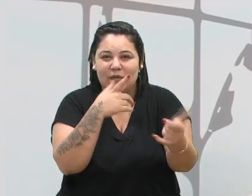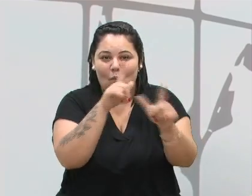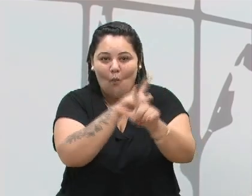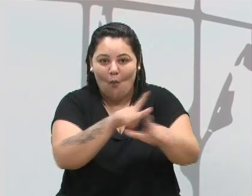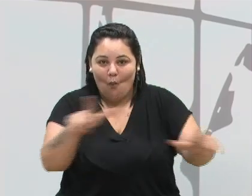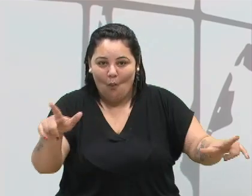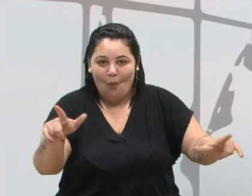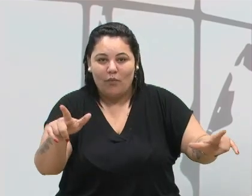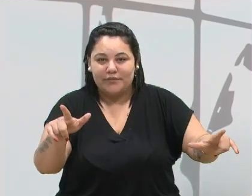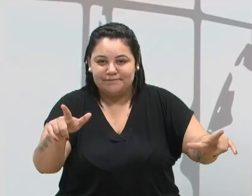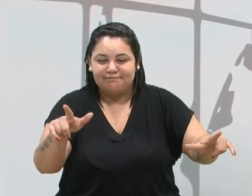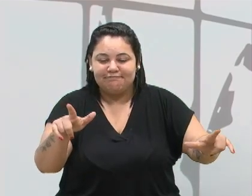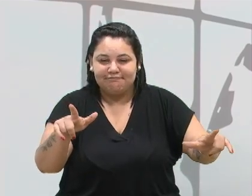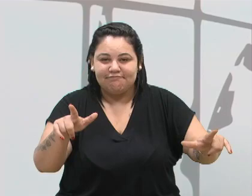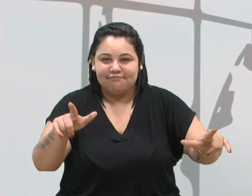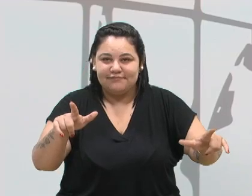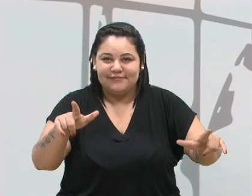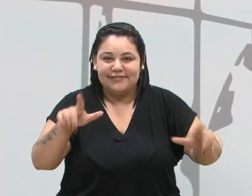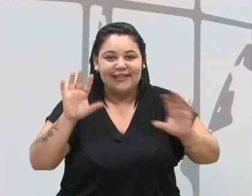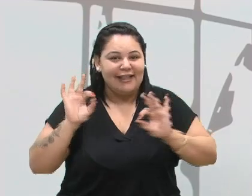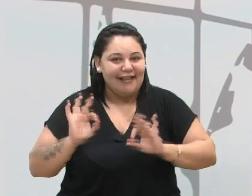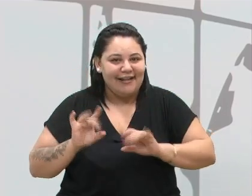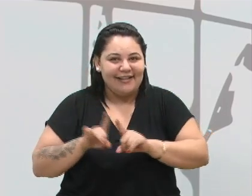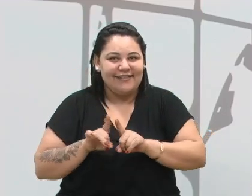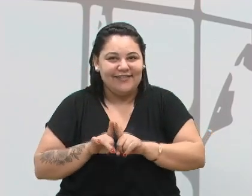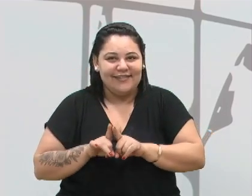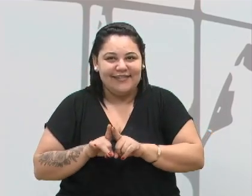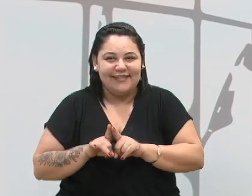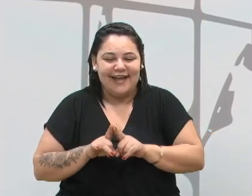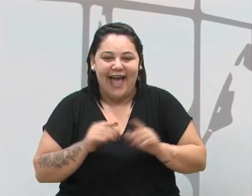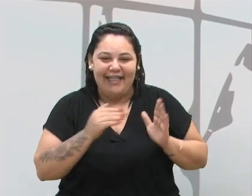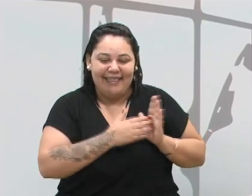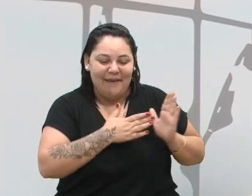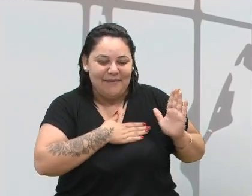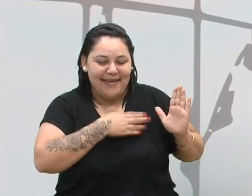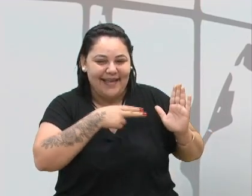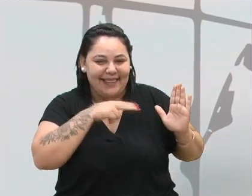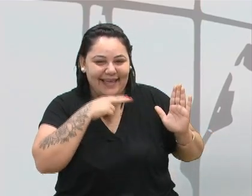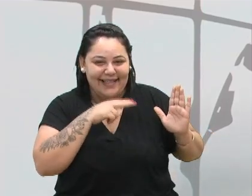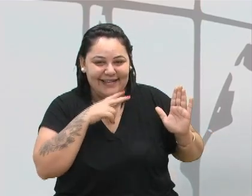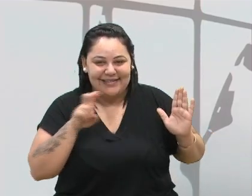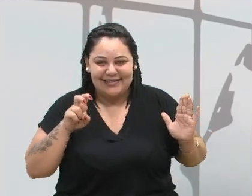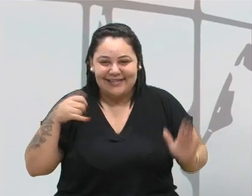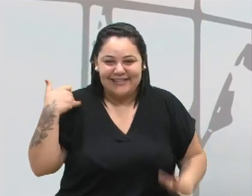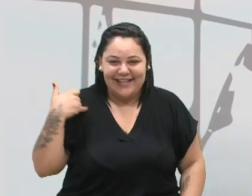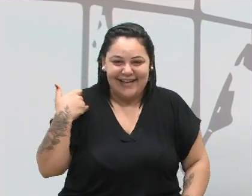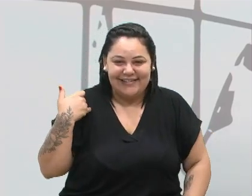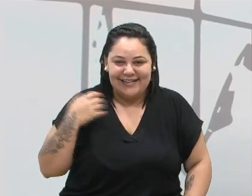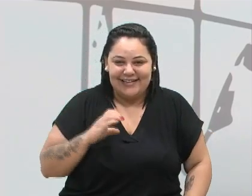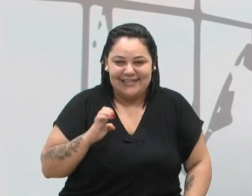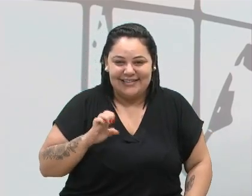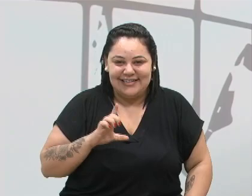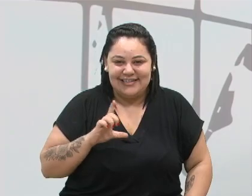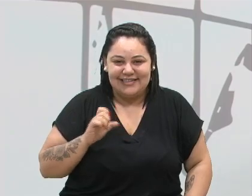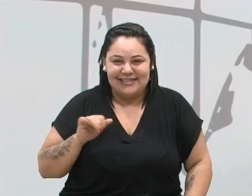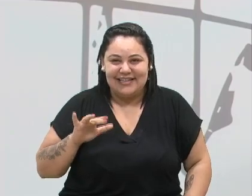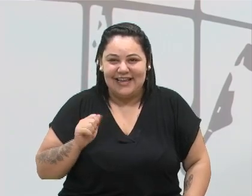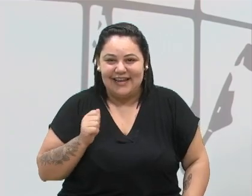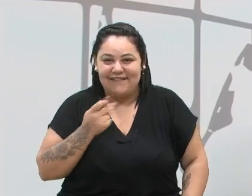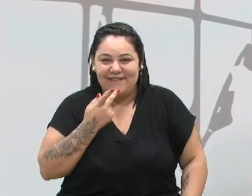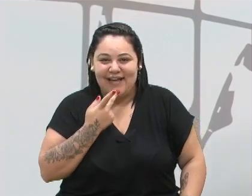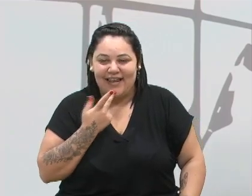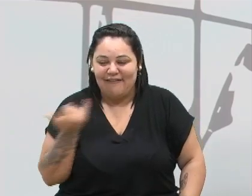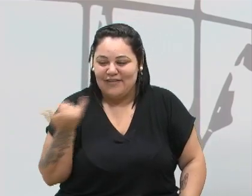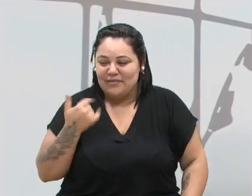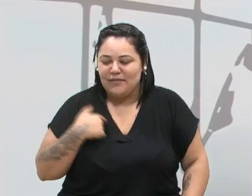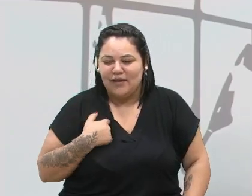postes. E um detalhe, até a minha netinha de 5 anos, a Cecília, fala, vô, olha os fios caídos.